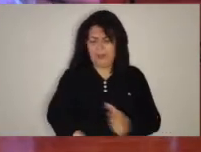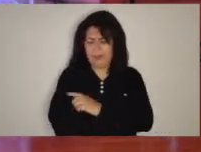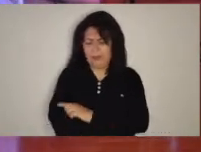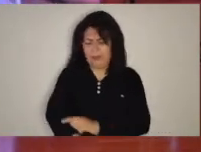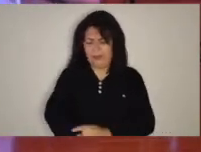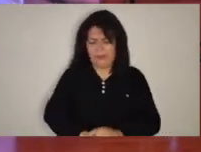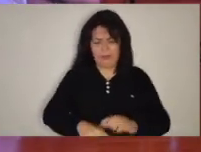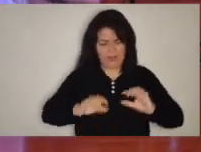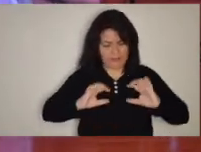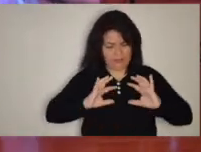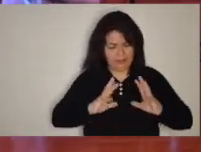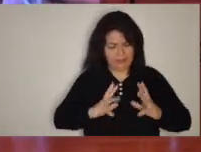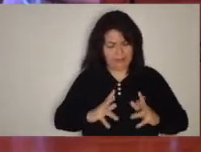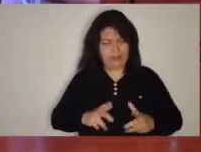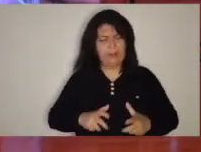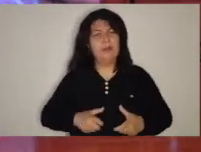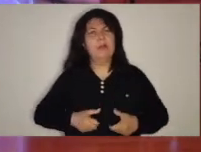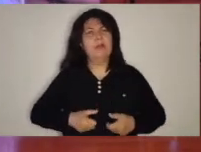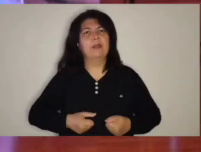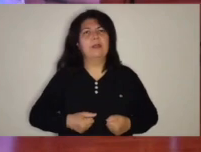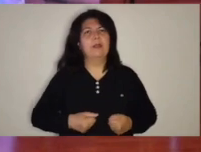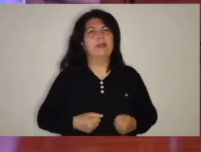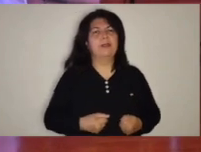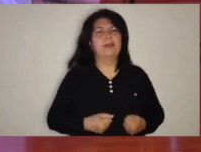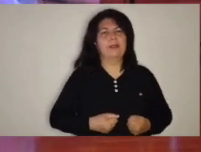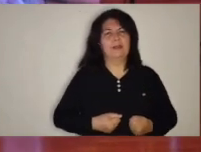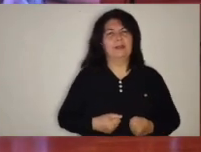as minhas vestes